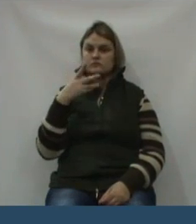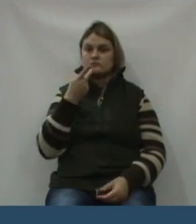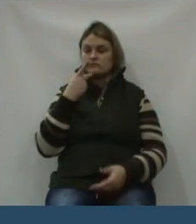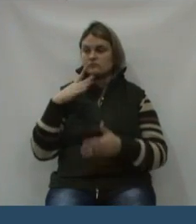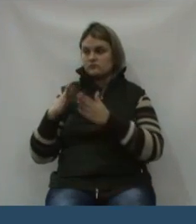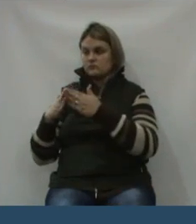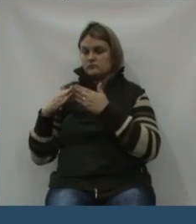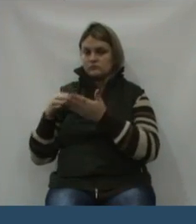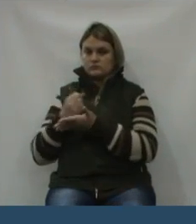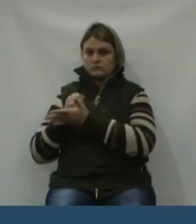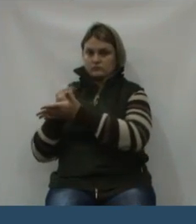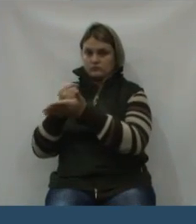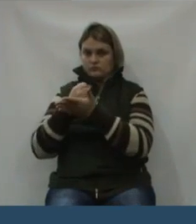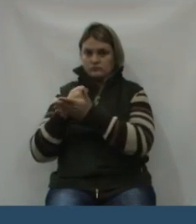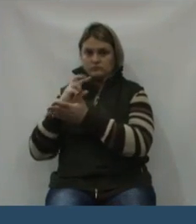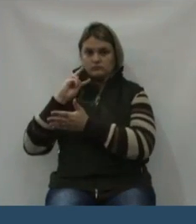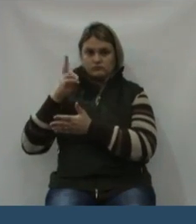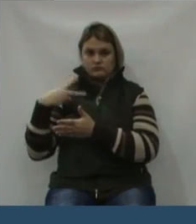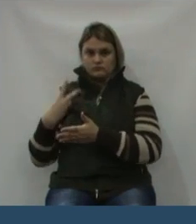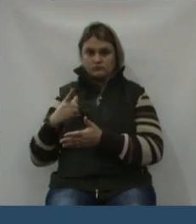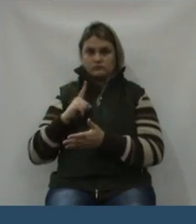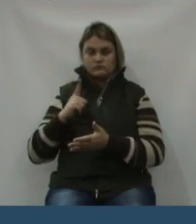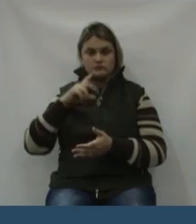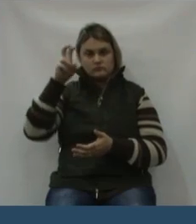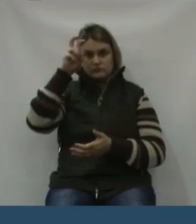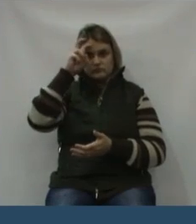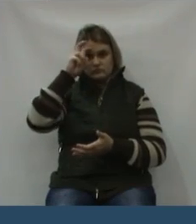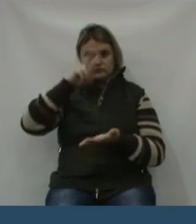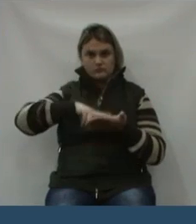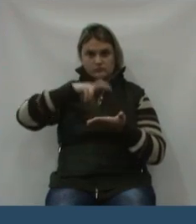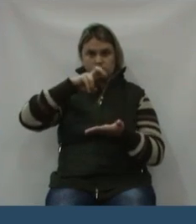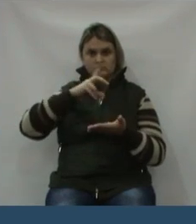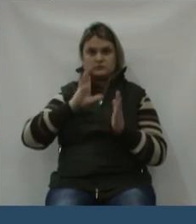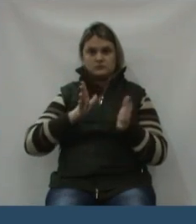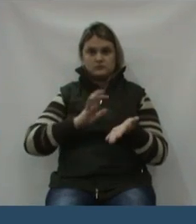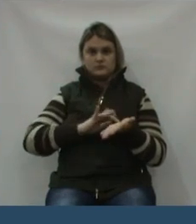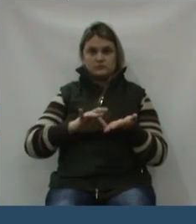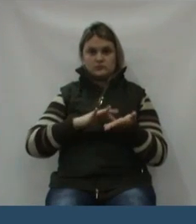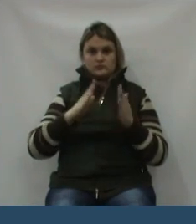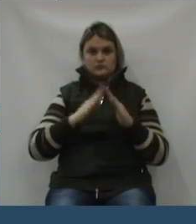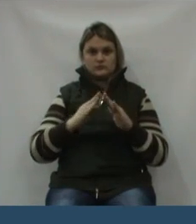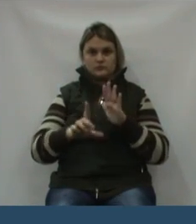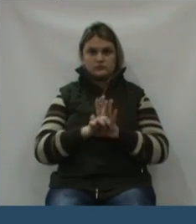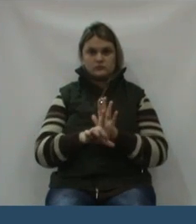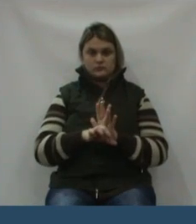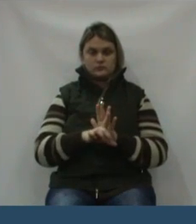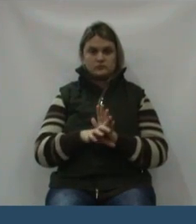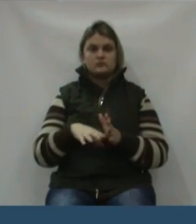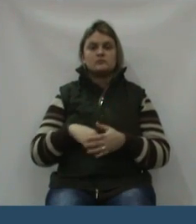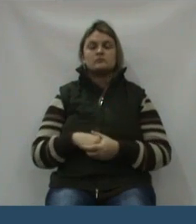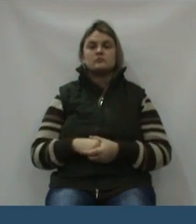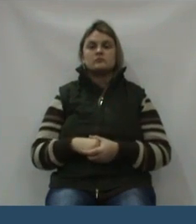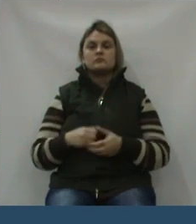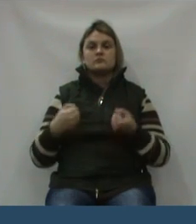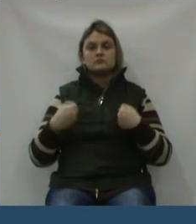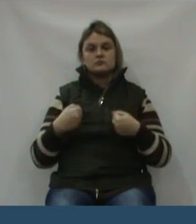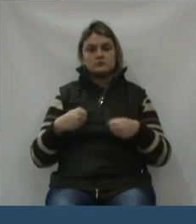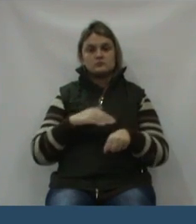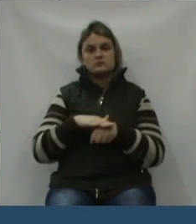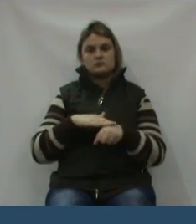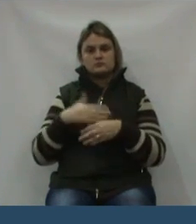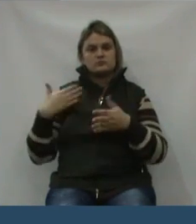o apoio dos nobres colegas. O projeto estará quinta-feira de manhã na secretaria desta casa e